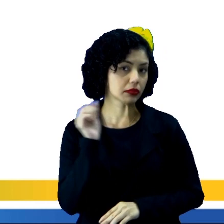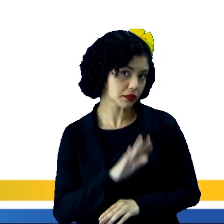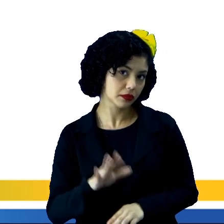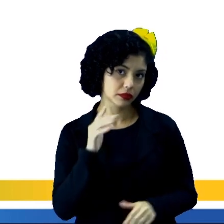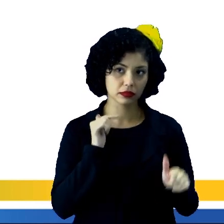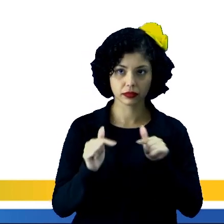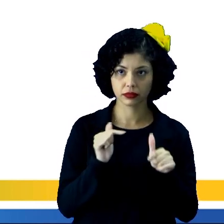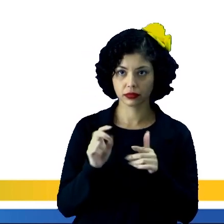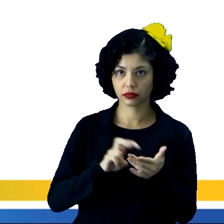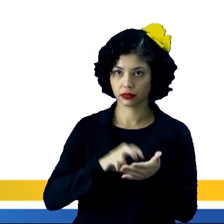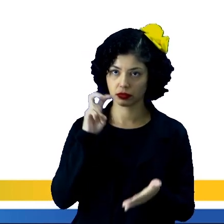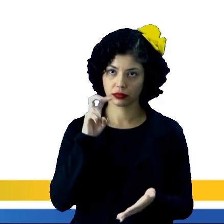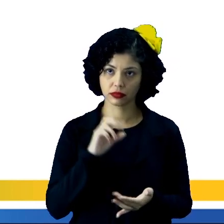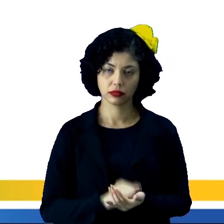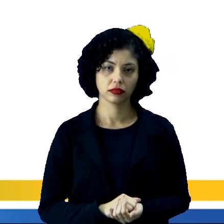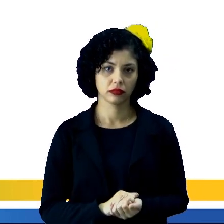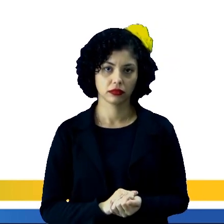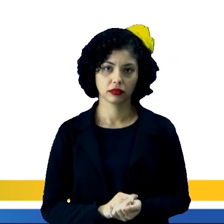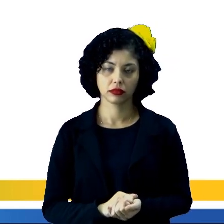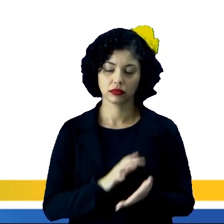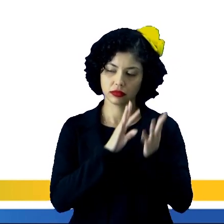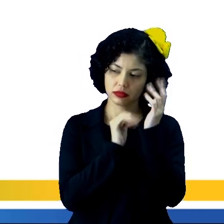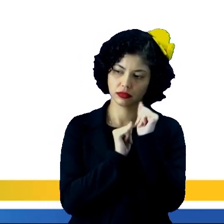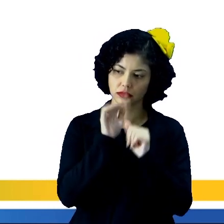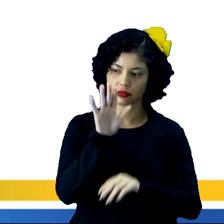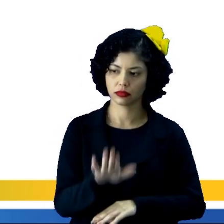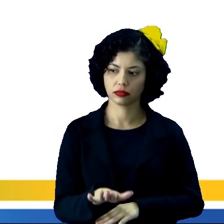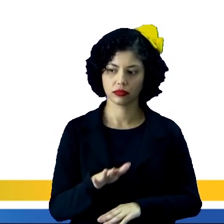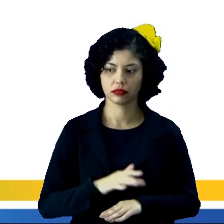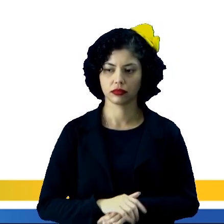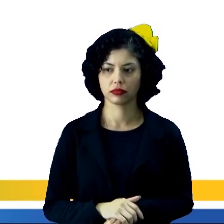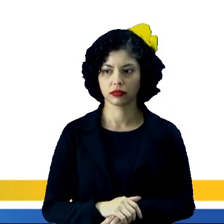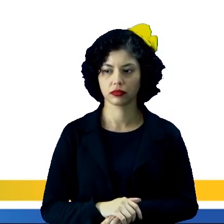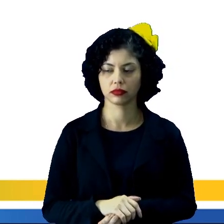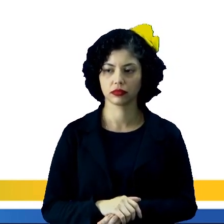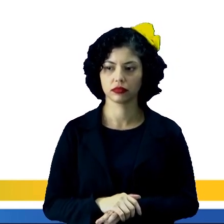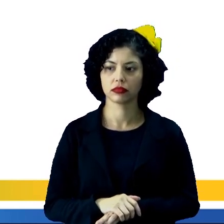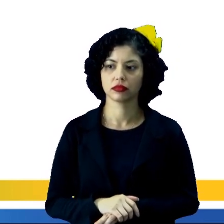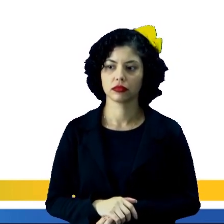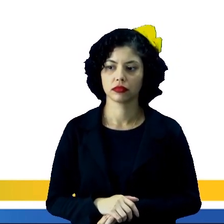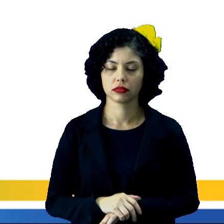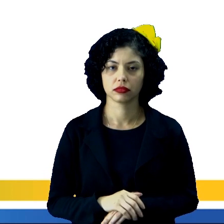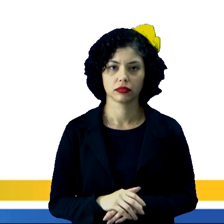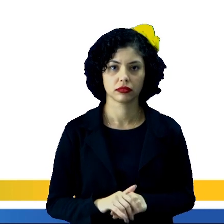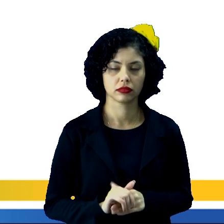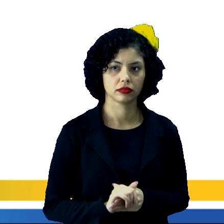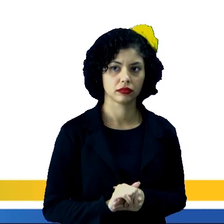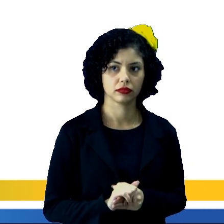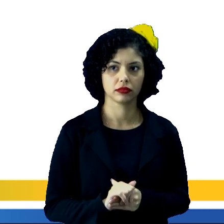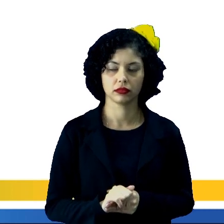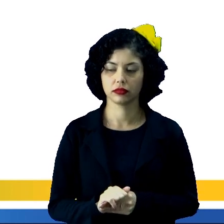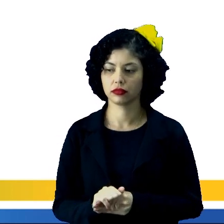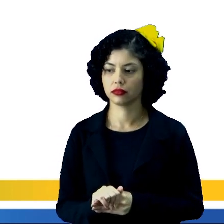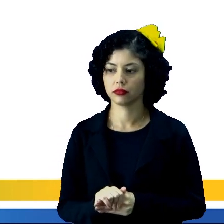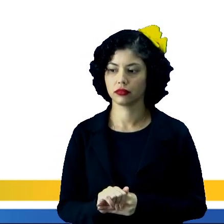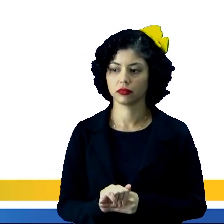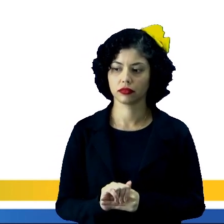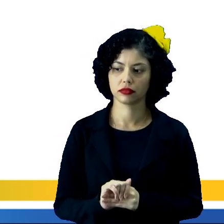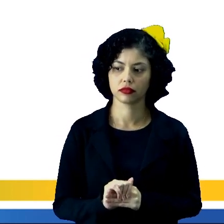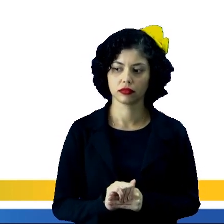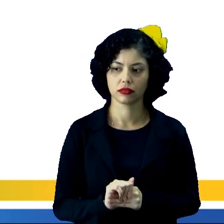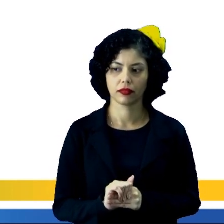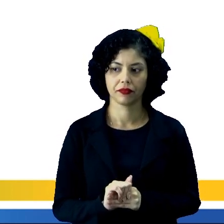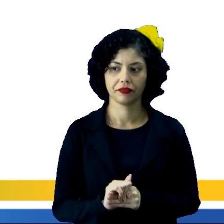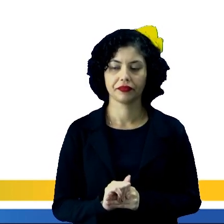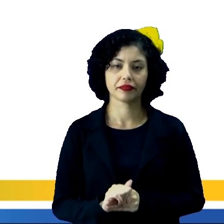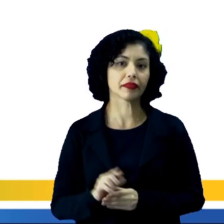Geralmente eu trabalho de manhã e durmo à tarde. She's not only tired but also